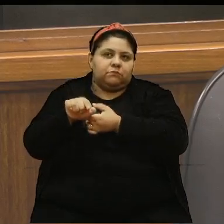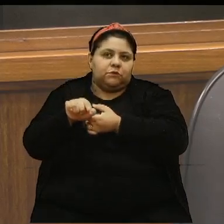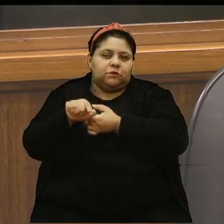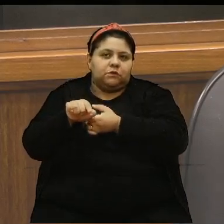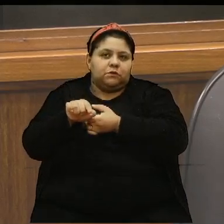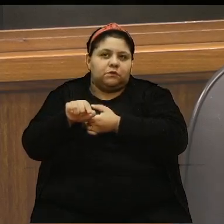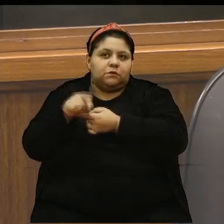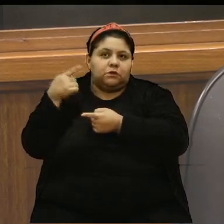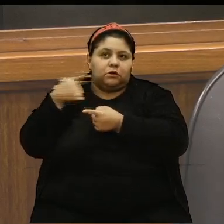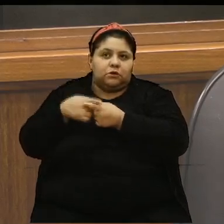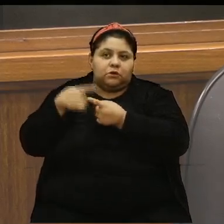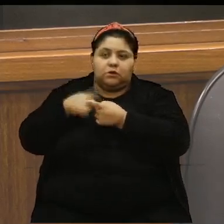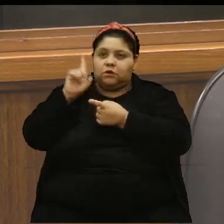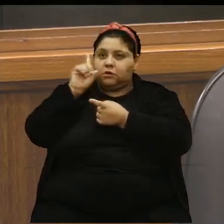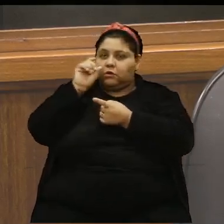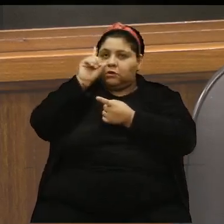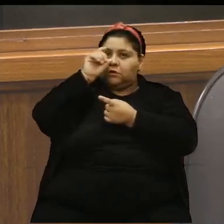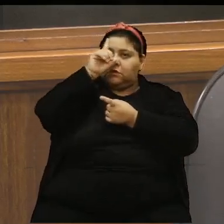porque a precariedade ela